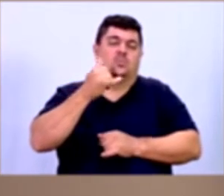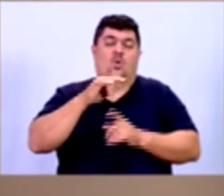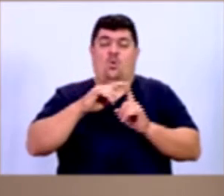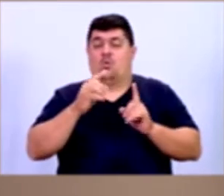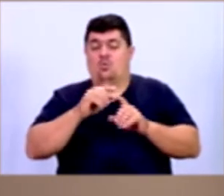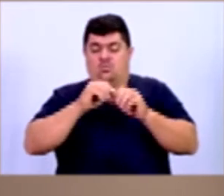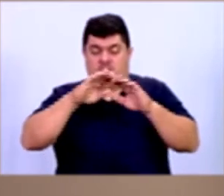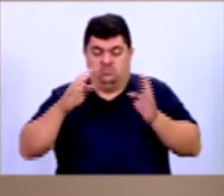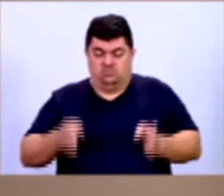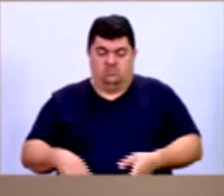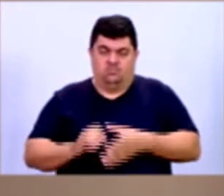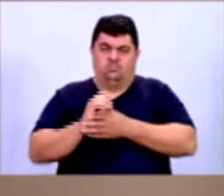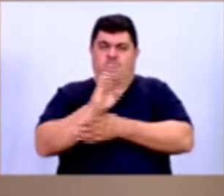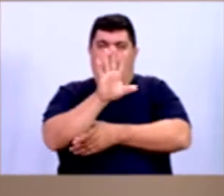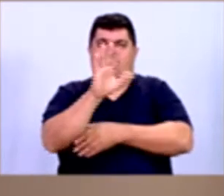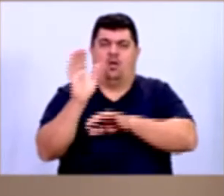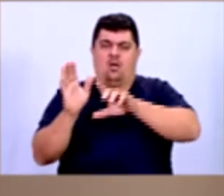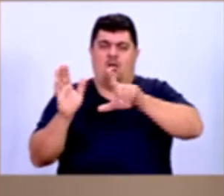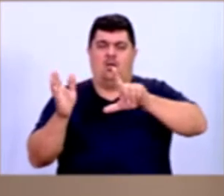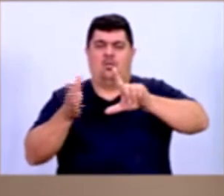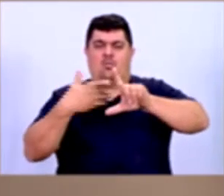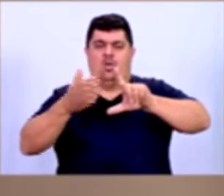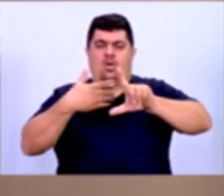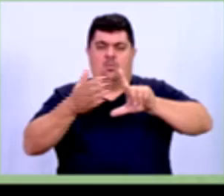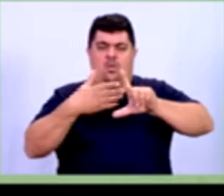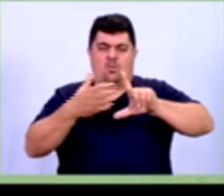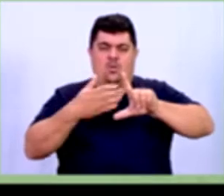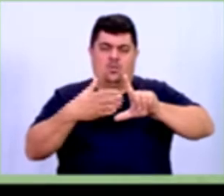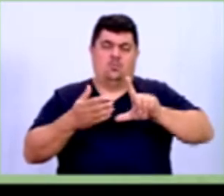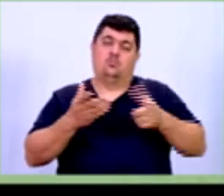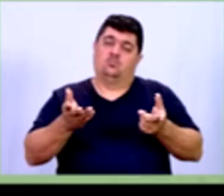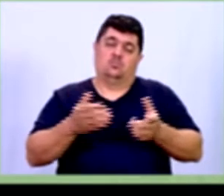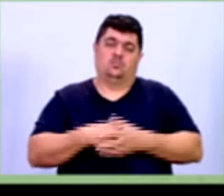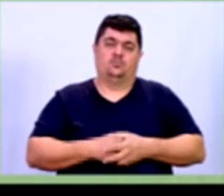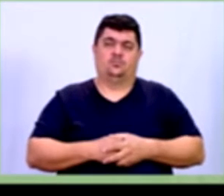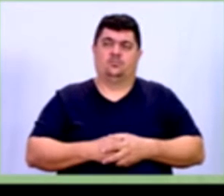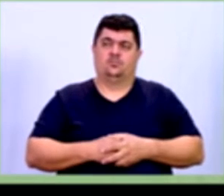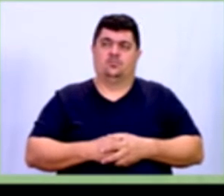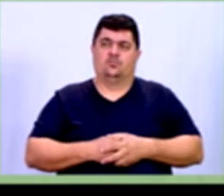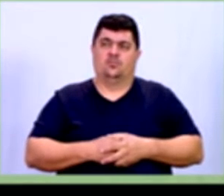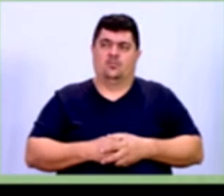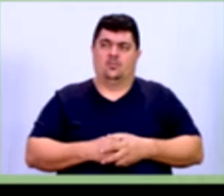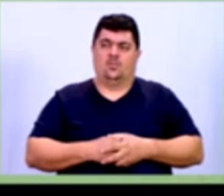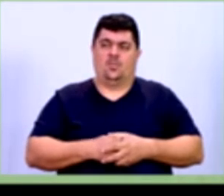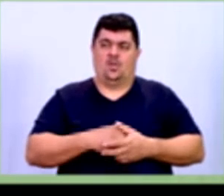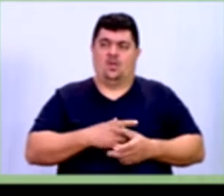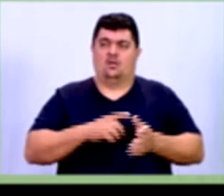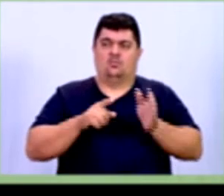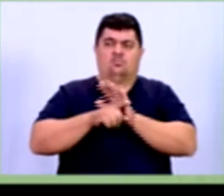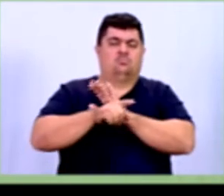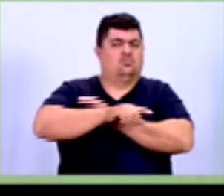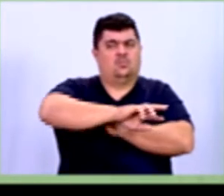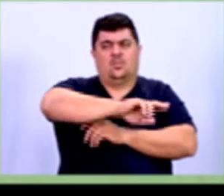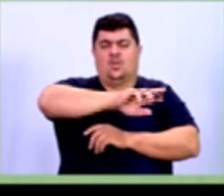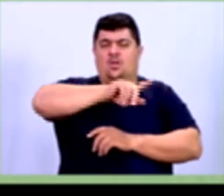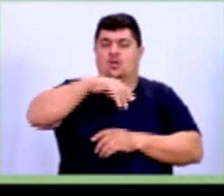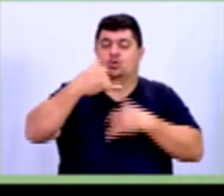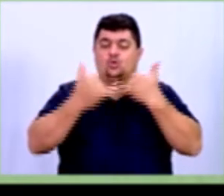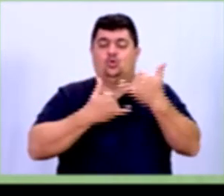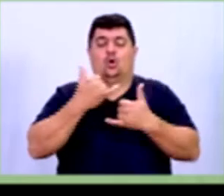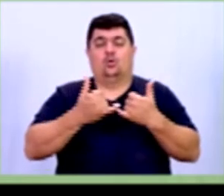PowerPoint e facilitar o seu momento de aprendizagem. Dessa forma, nós vamos a diversos questionamentos a respeito dos